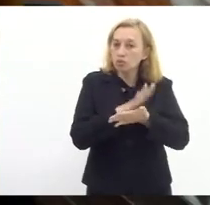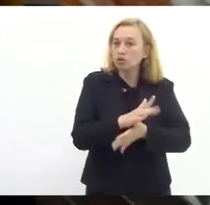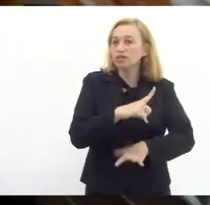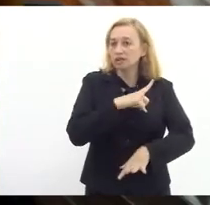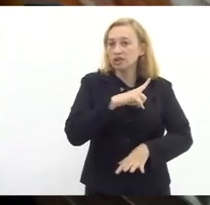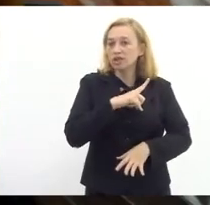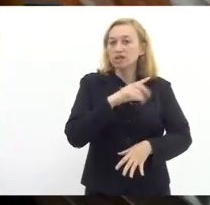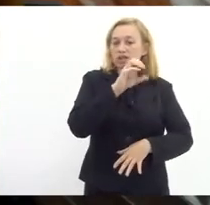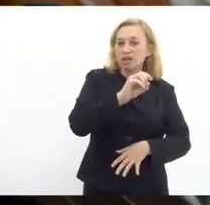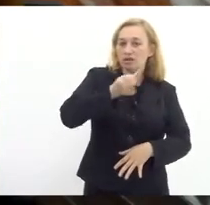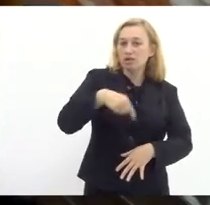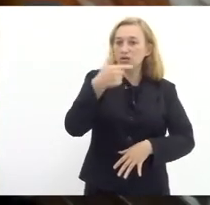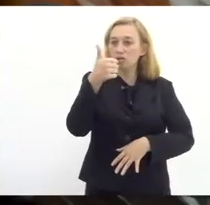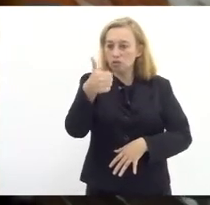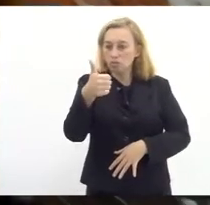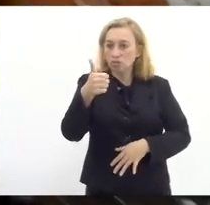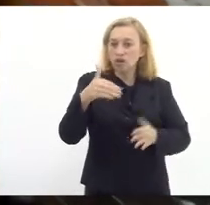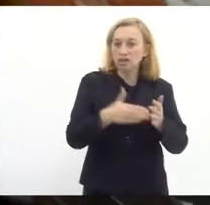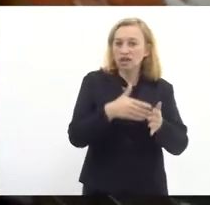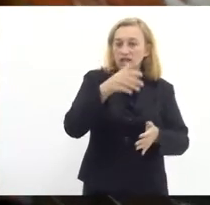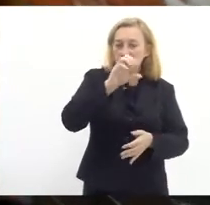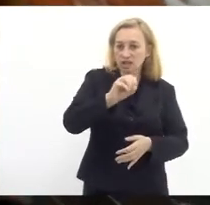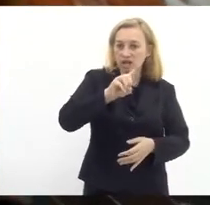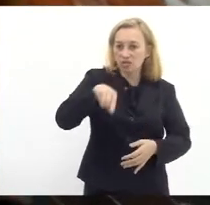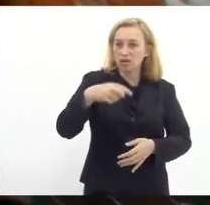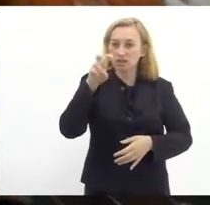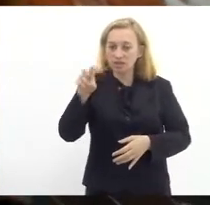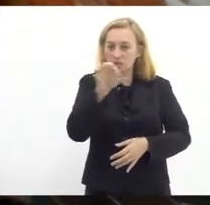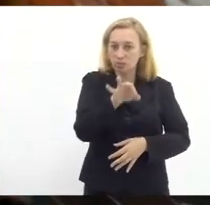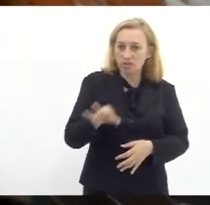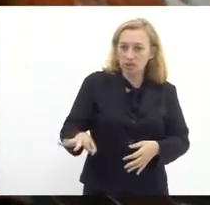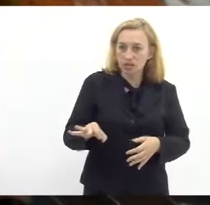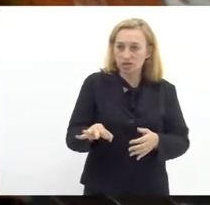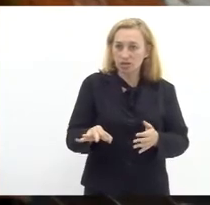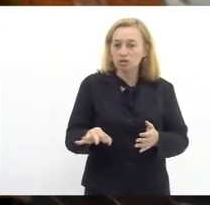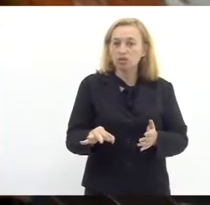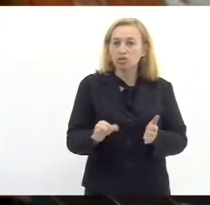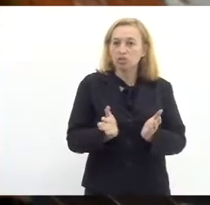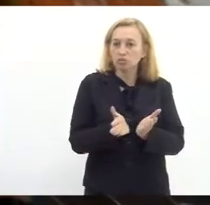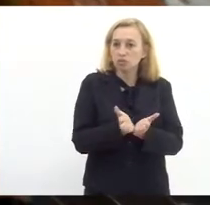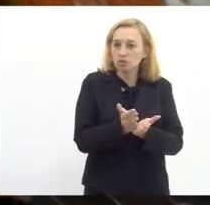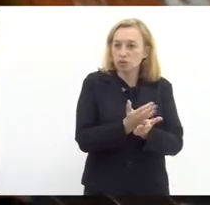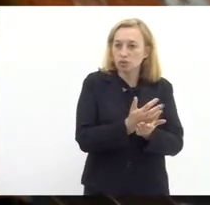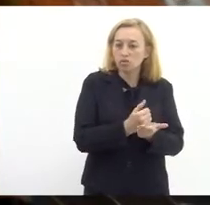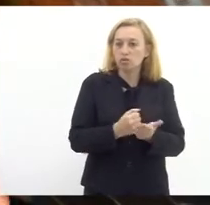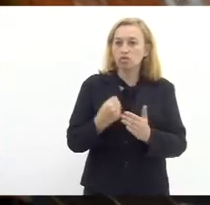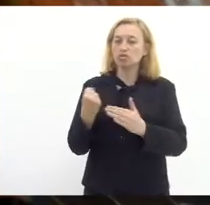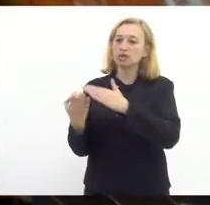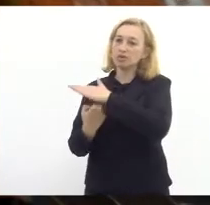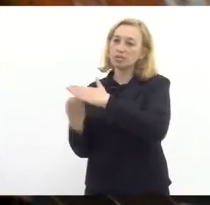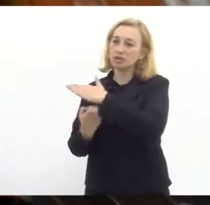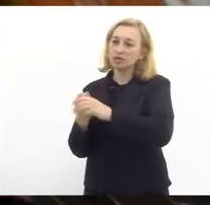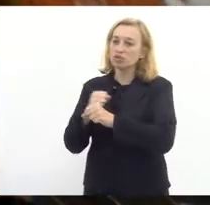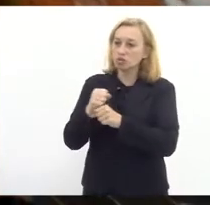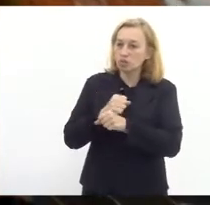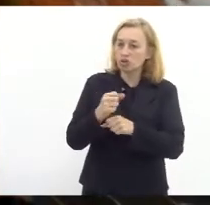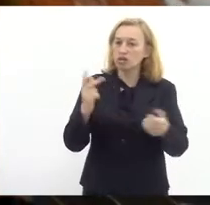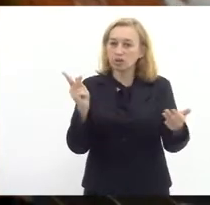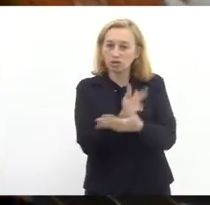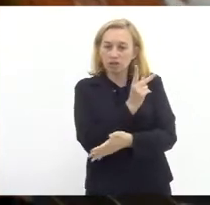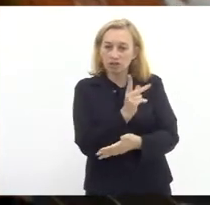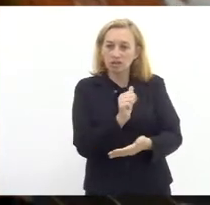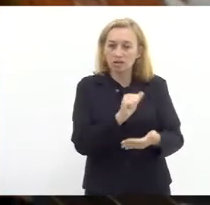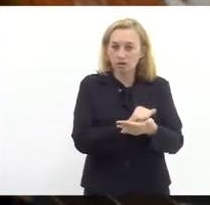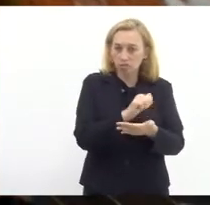vai de 0,1% a 0,5% do faturamento bruto da empresa no ano que aconteceu o